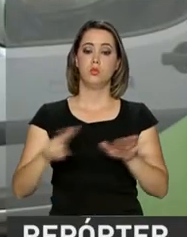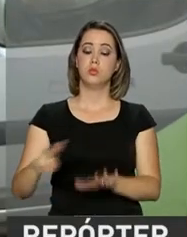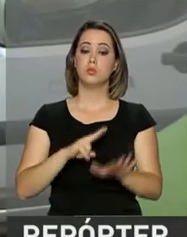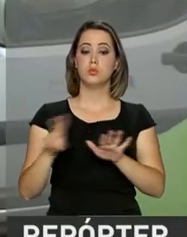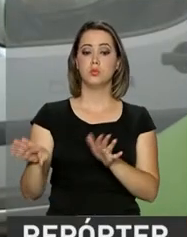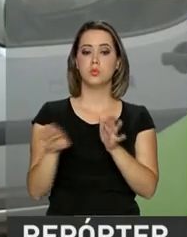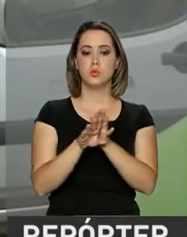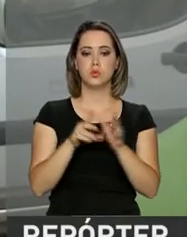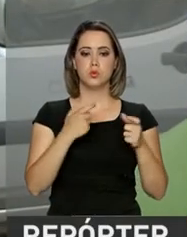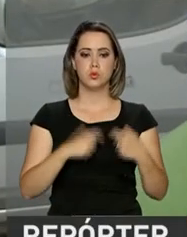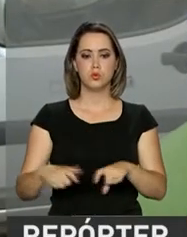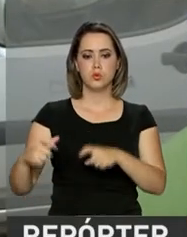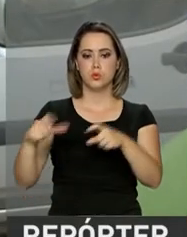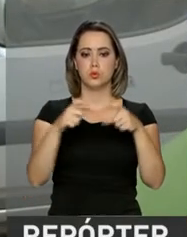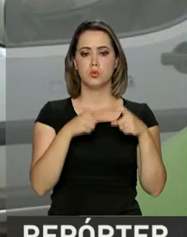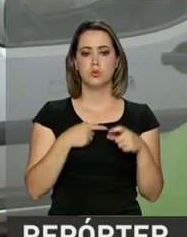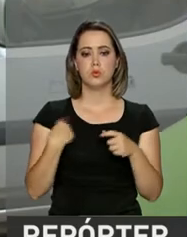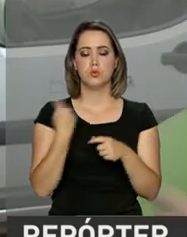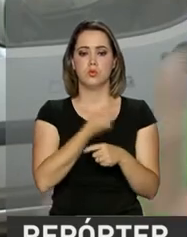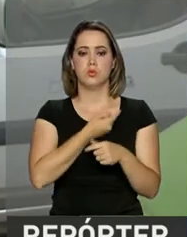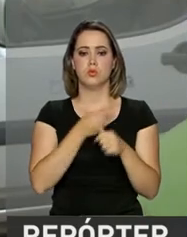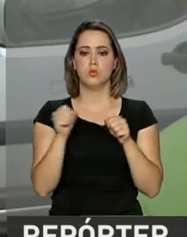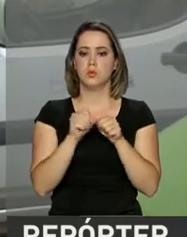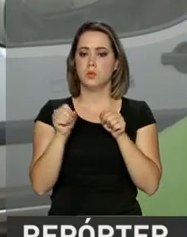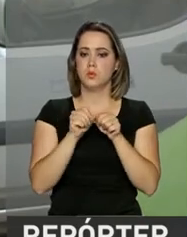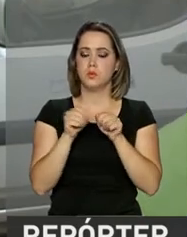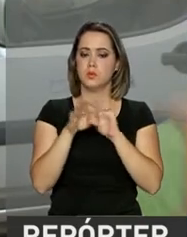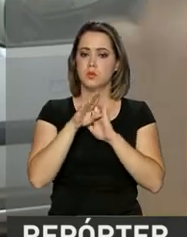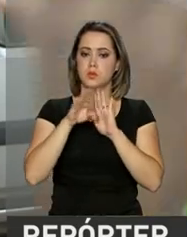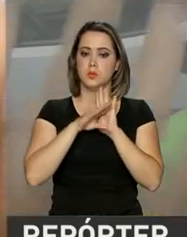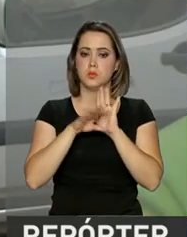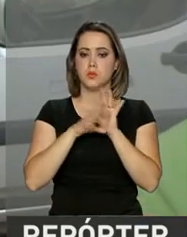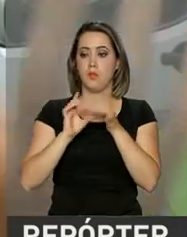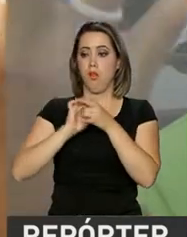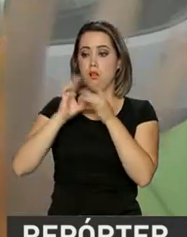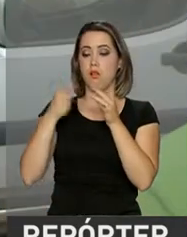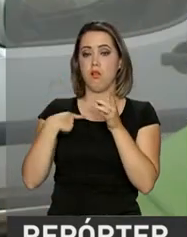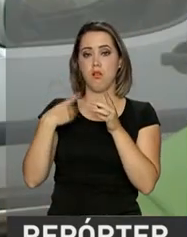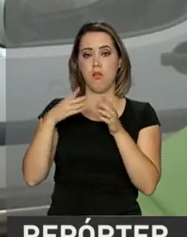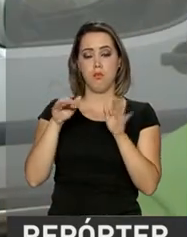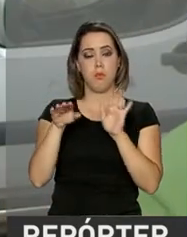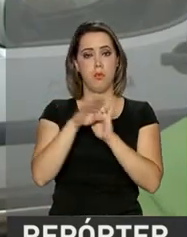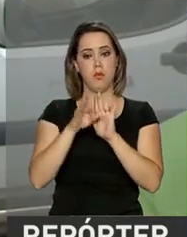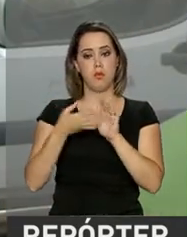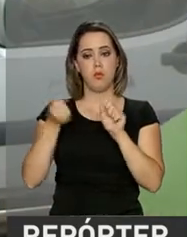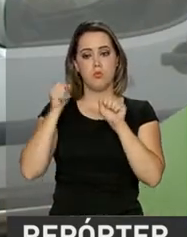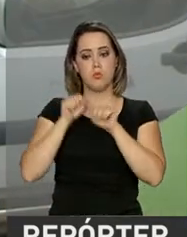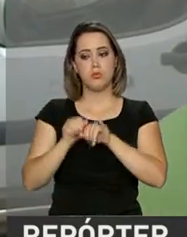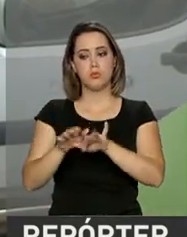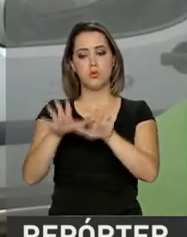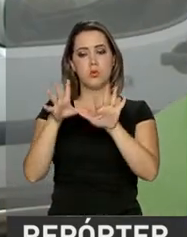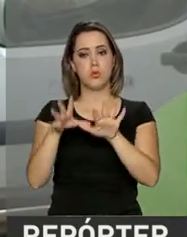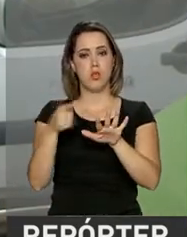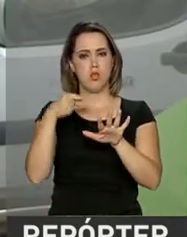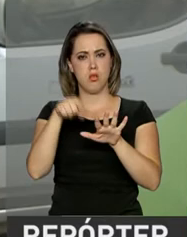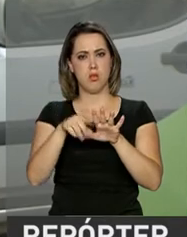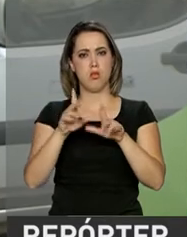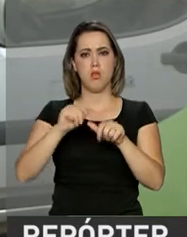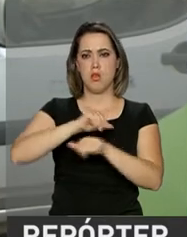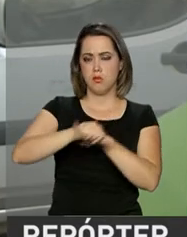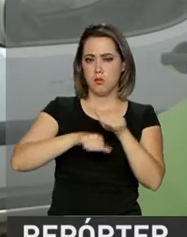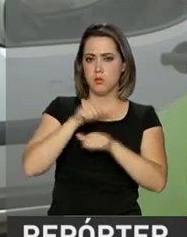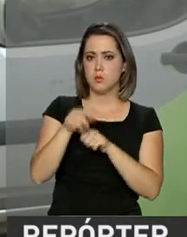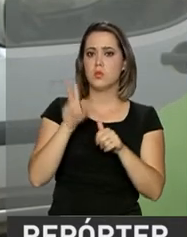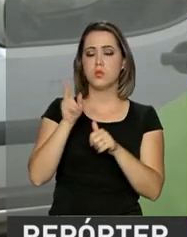num bairro, numa área que a gente está fazendo o projeto, libera esses mosquitos, eles se reproduzem com os mosquitos que tem no local e seus filhos já nascem com